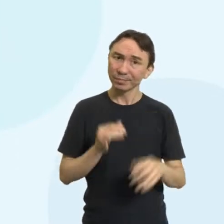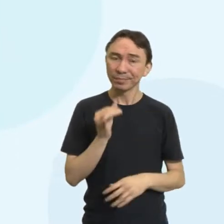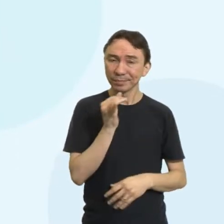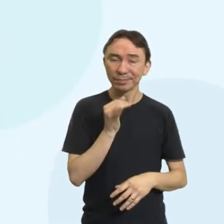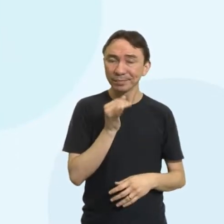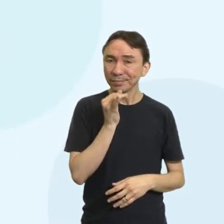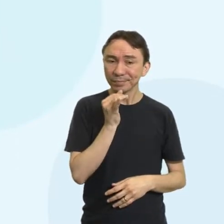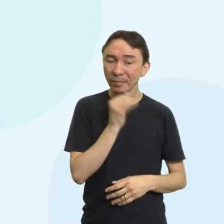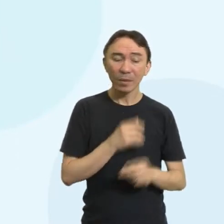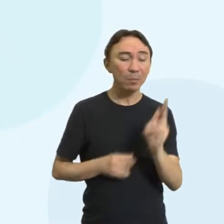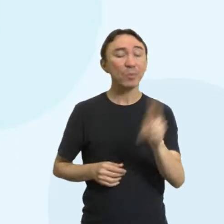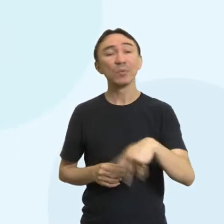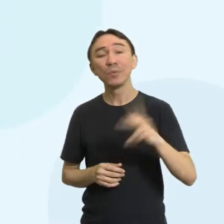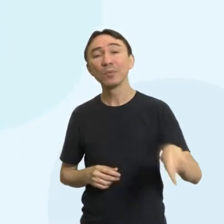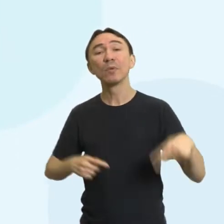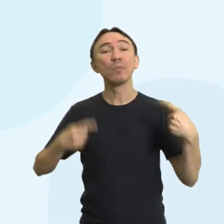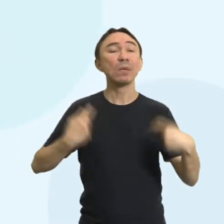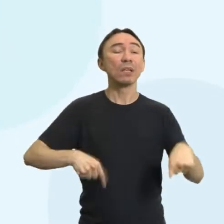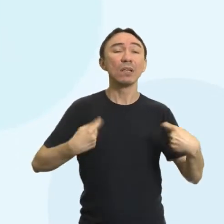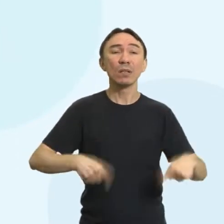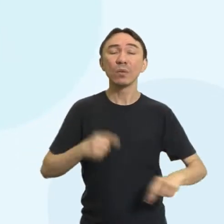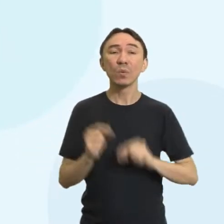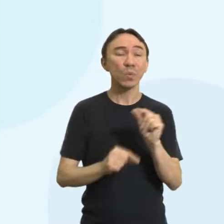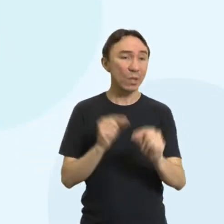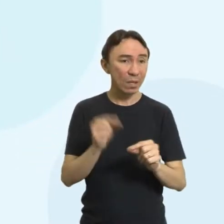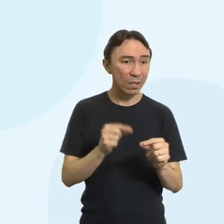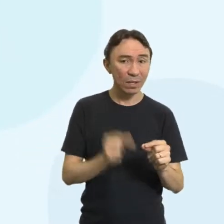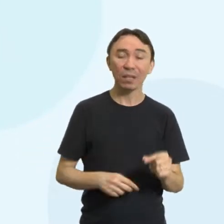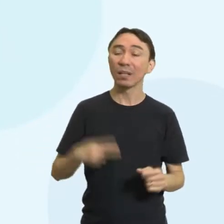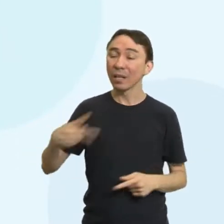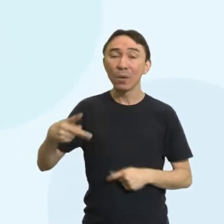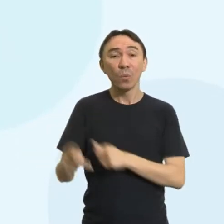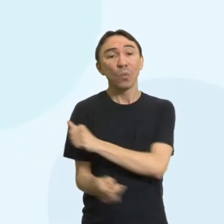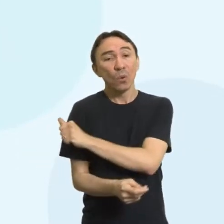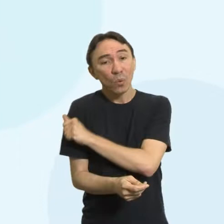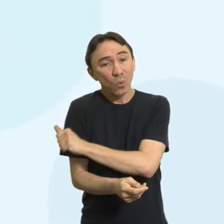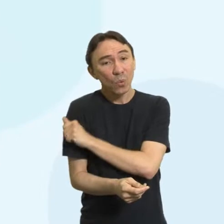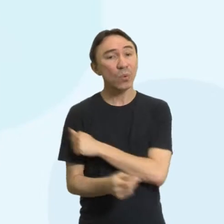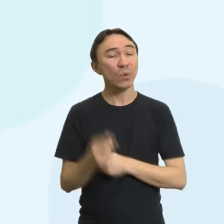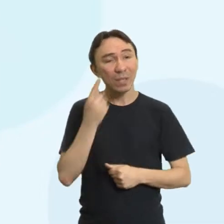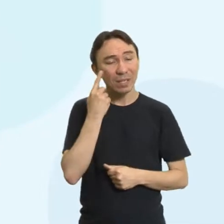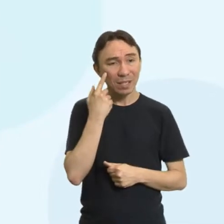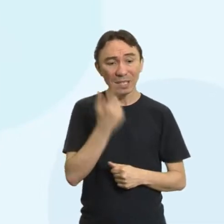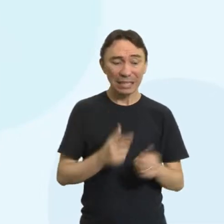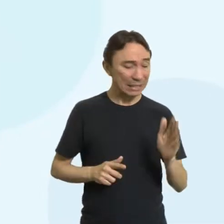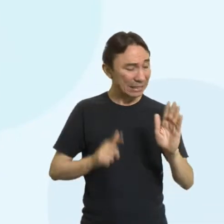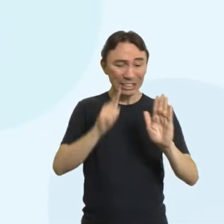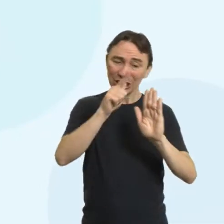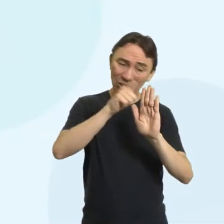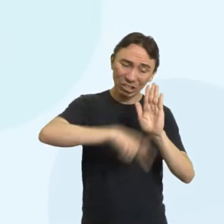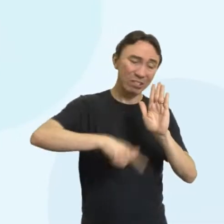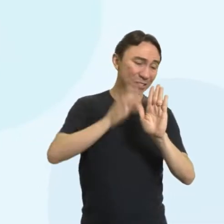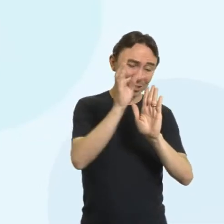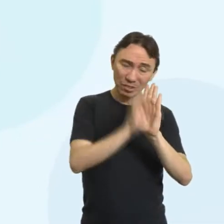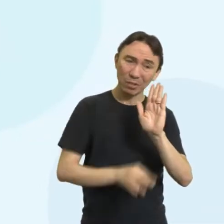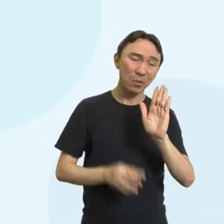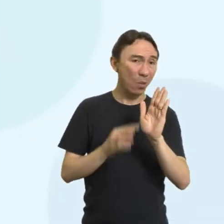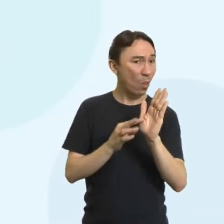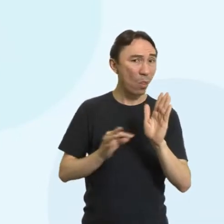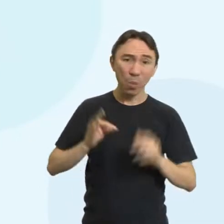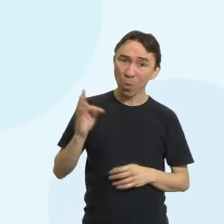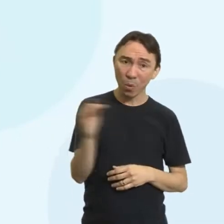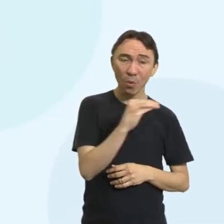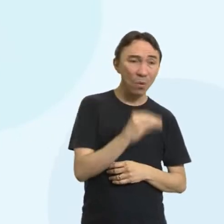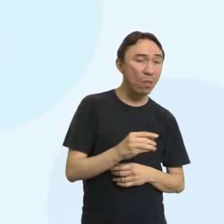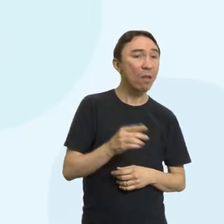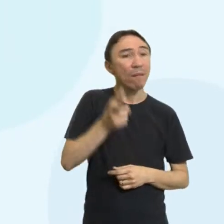precisa realizar? Repertoriar o estudante de todos os gêneros textuais aí que são interessantes, né?